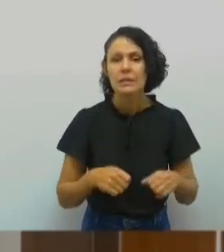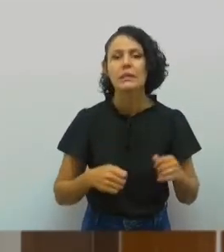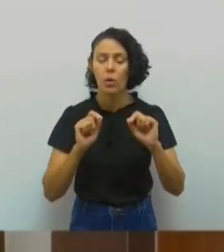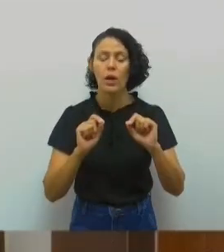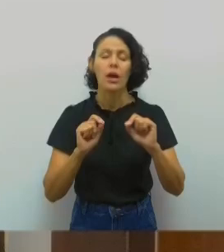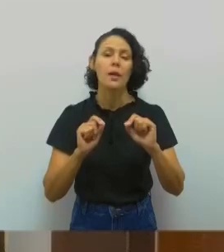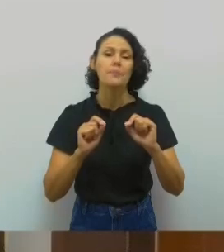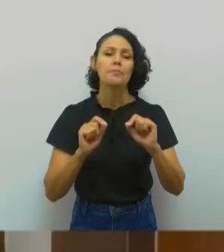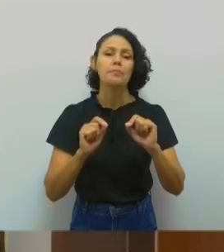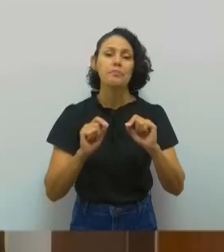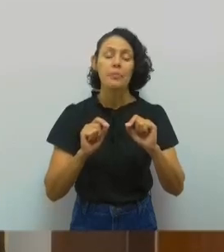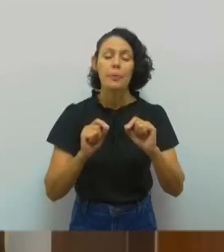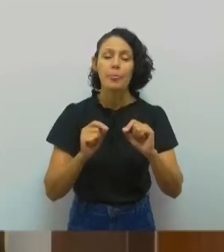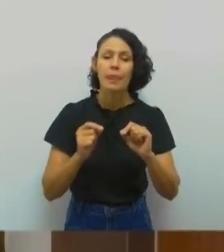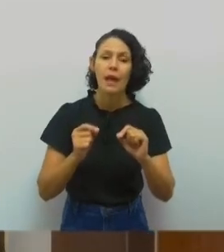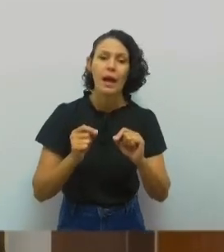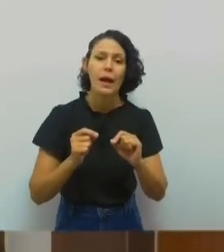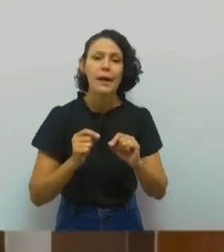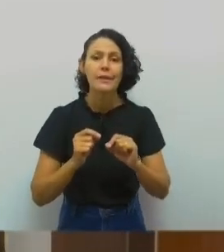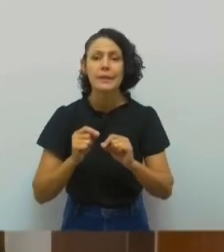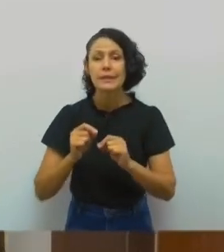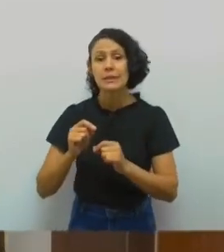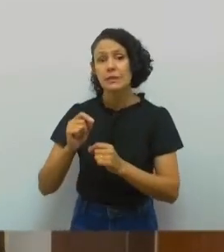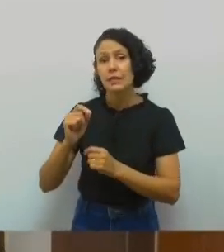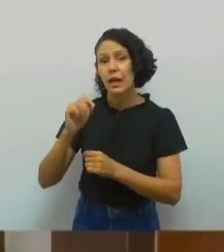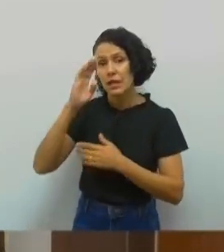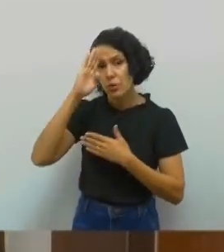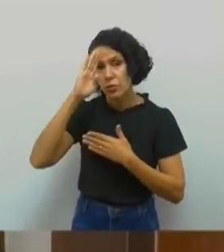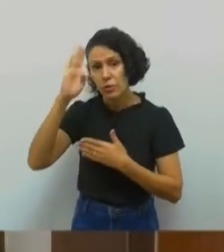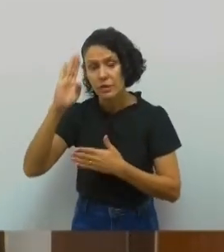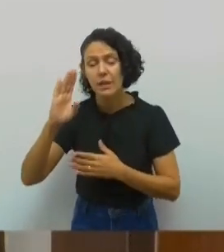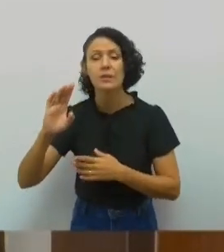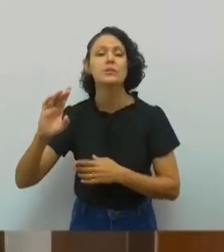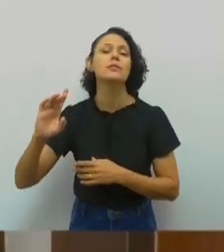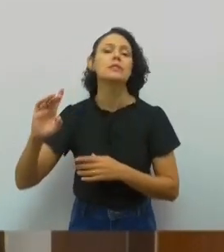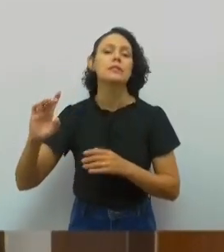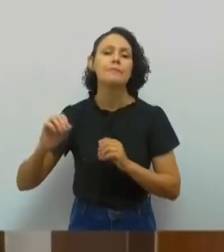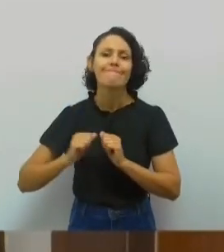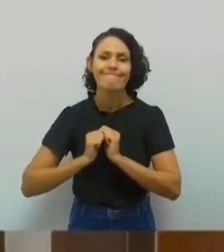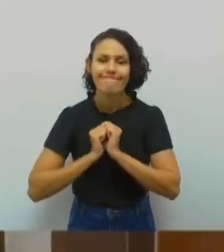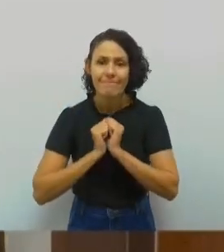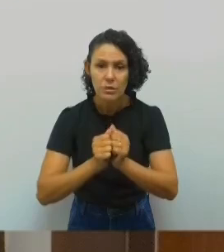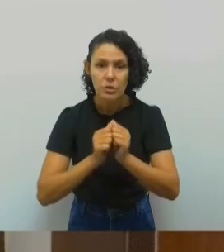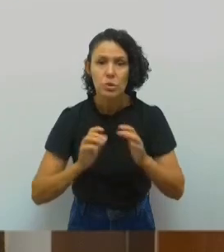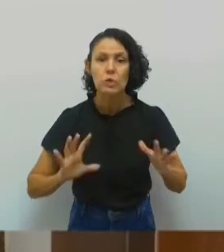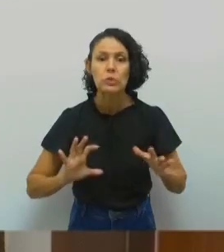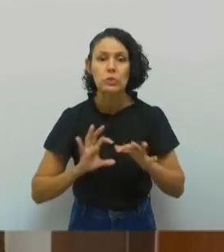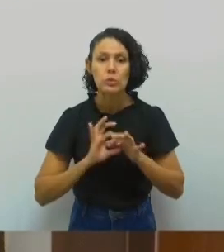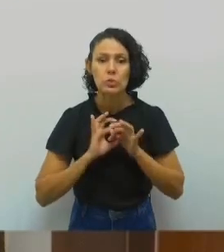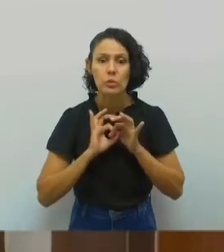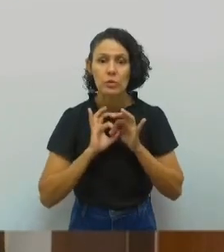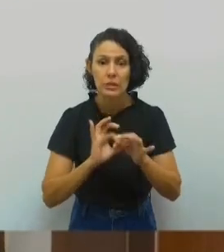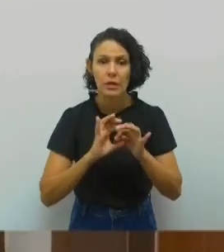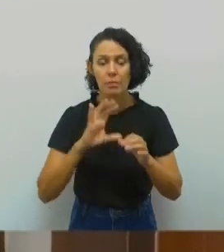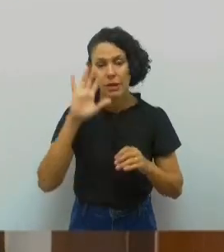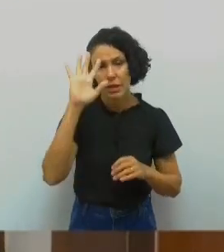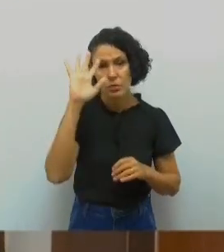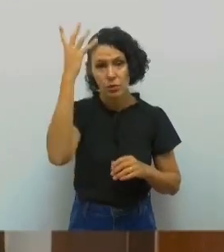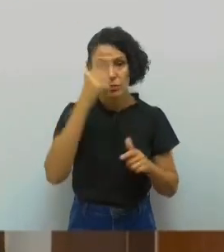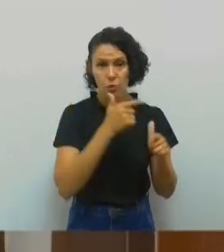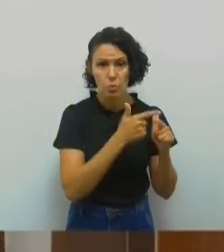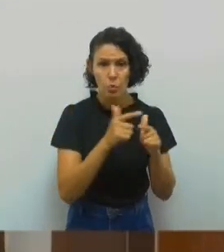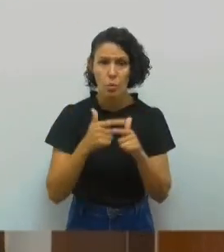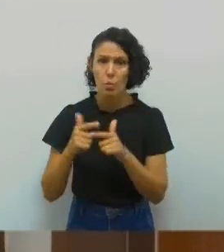limpa na Tribuna os vereadores também comentaram sobre o andamento da greve no Estaleiro Brasfels hoje a